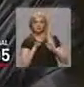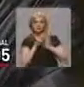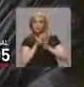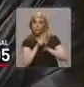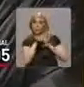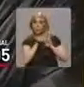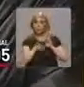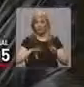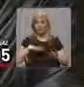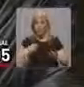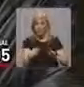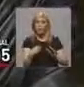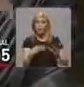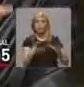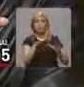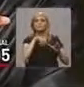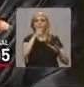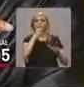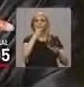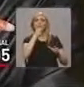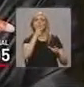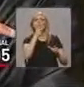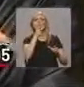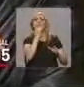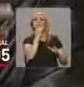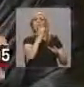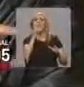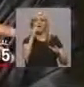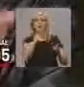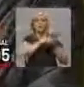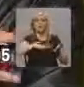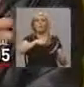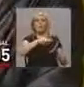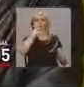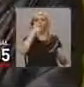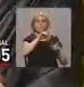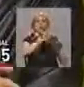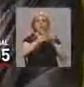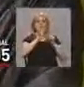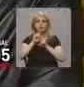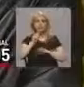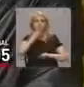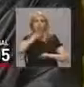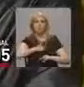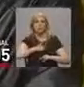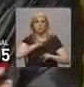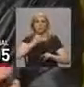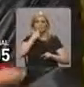que esse mundo é esse bairro, e termos as mais diversas experiências